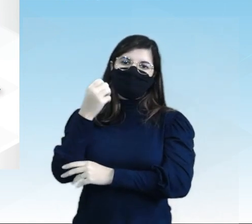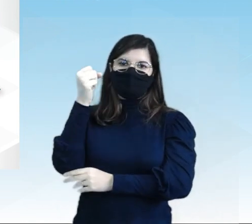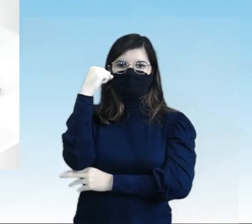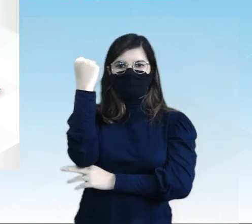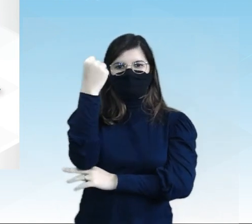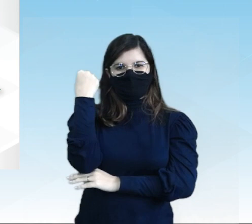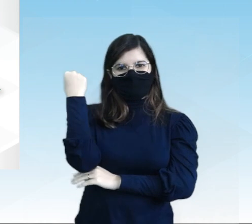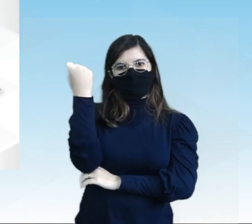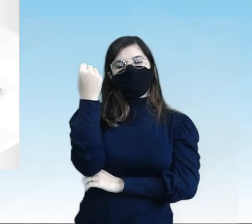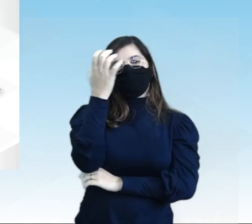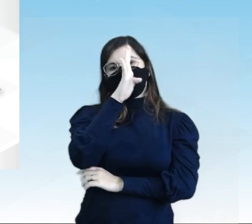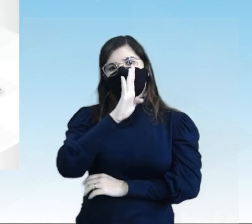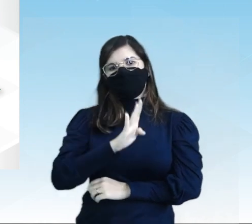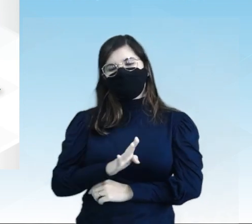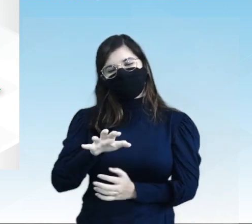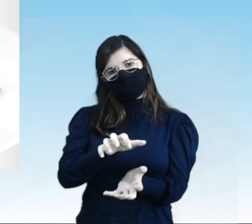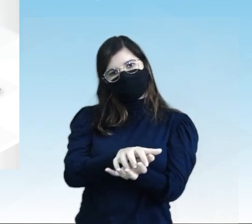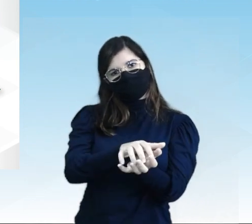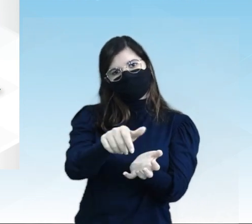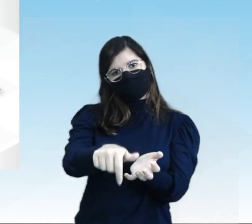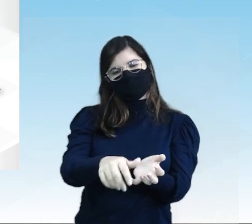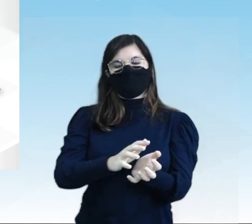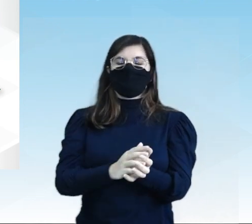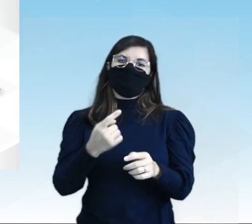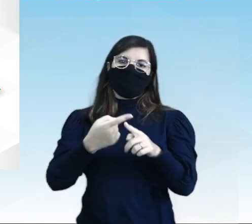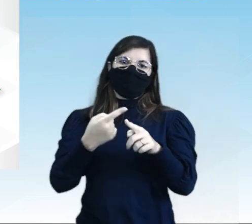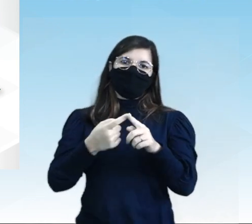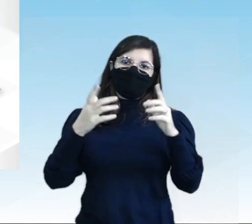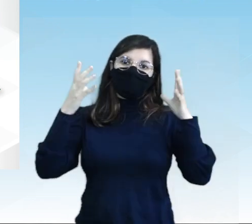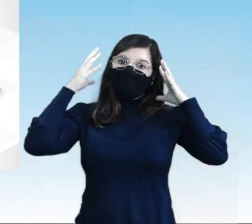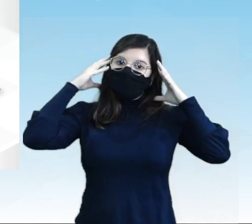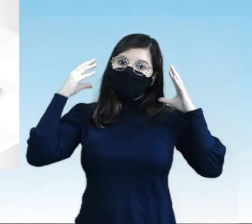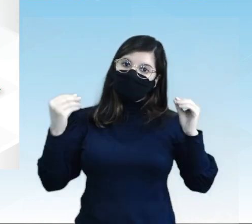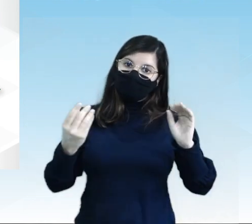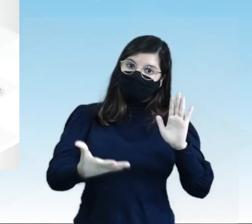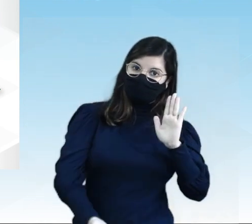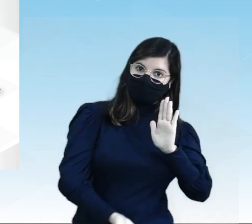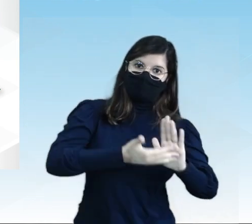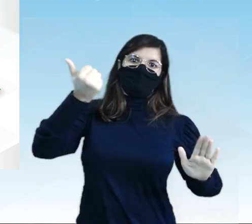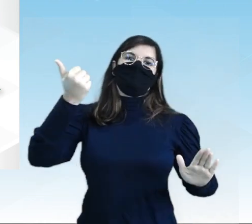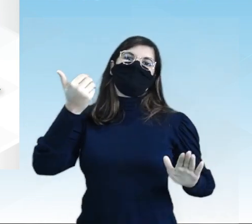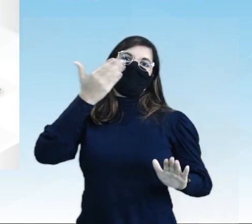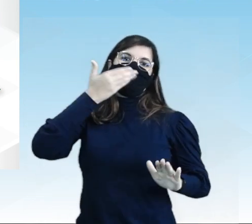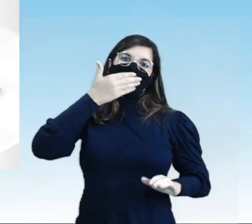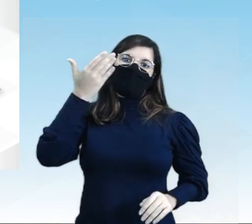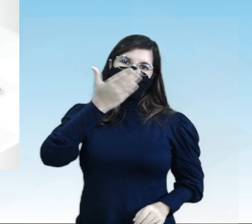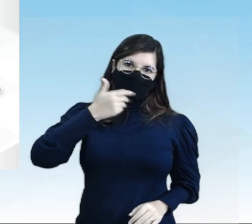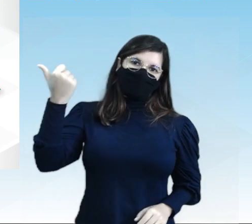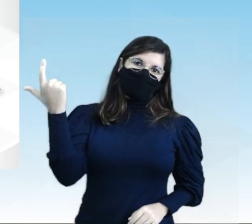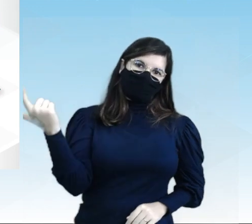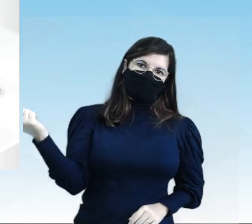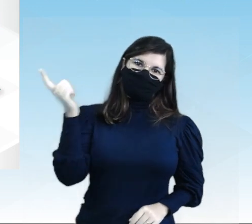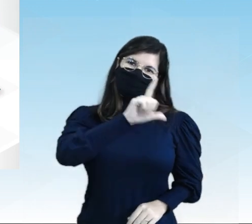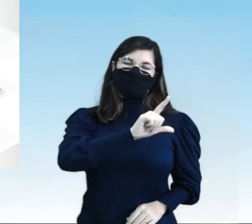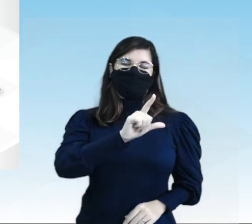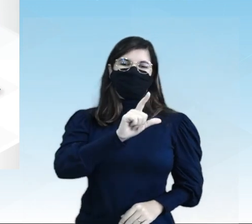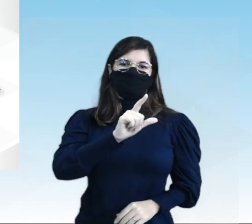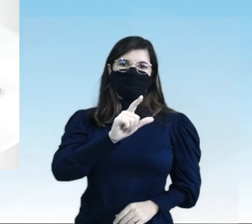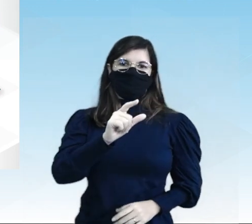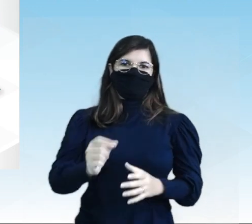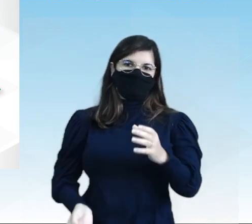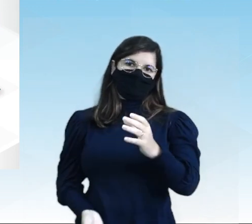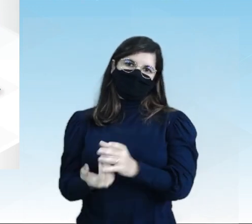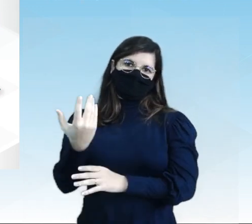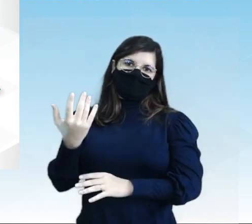quem a gente Pernambuco porque os holandeses vão fazer açúcar melhor do que nós vamos ter um custo de produção